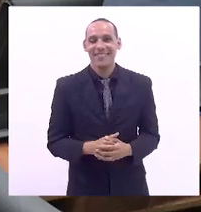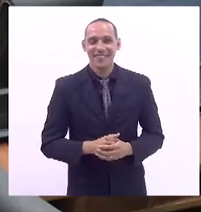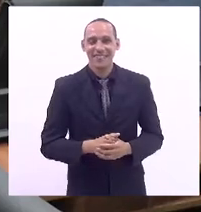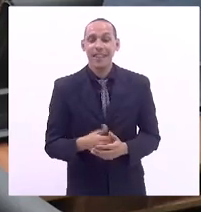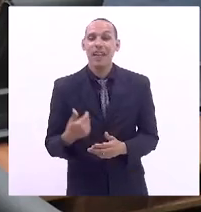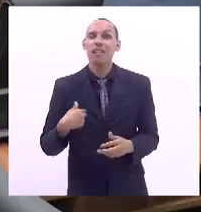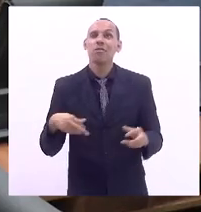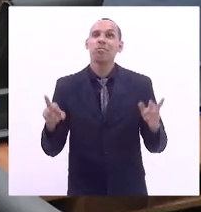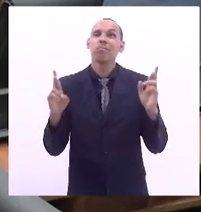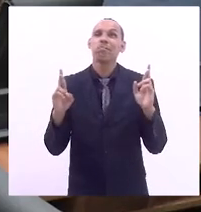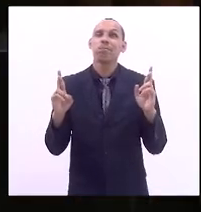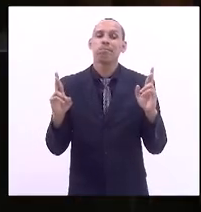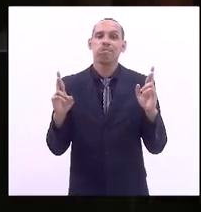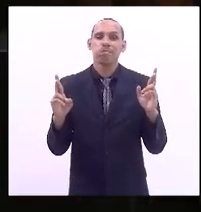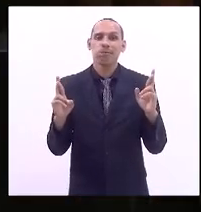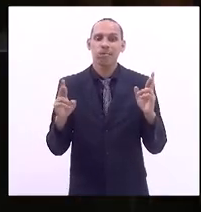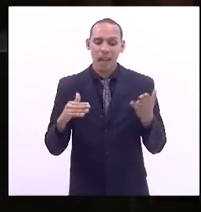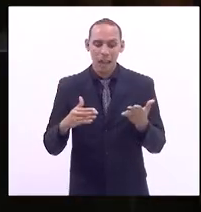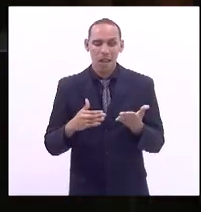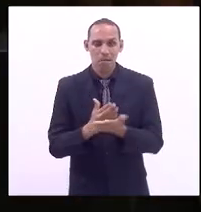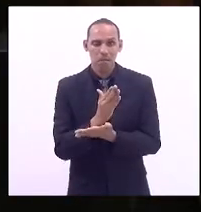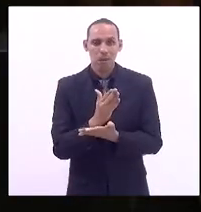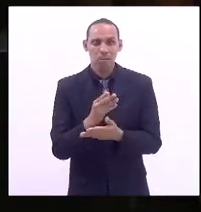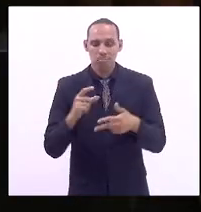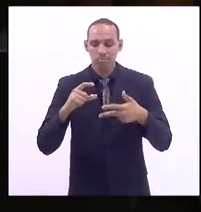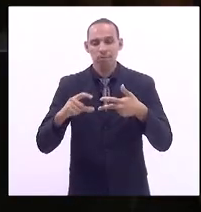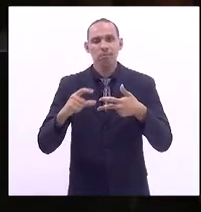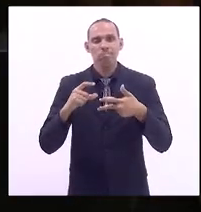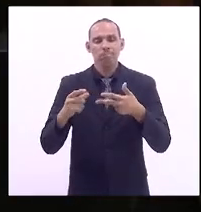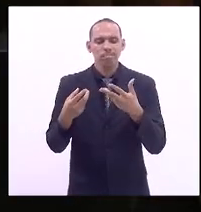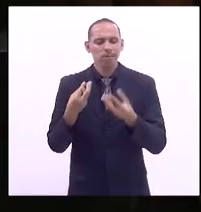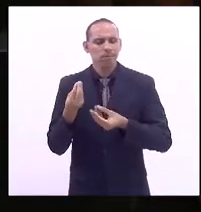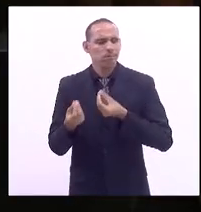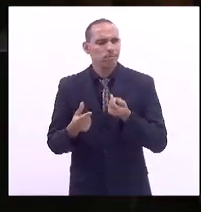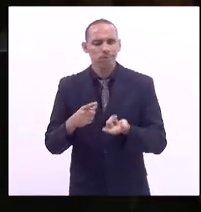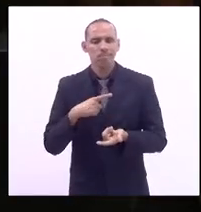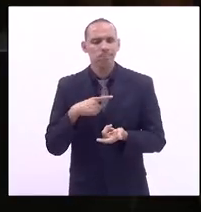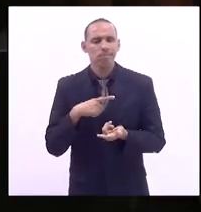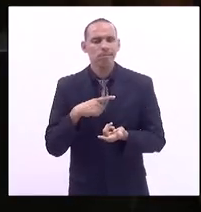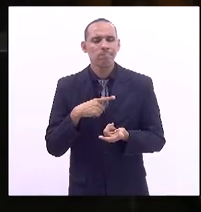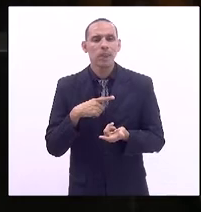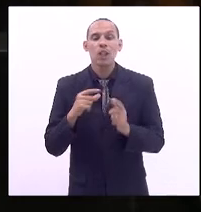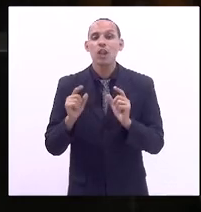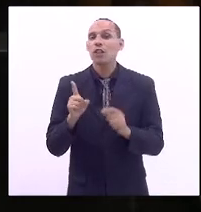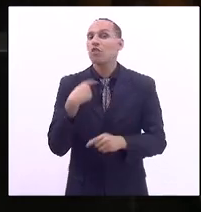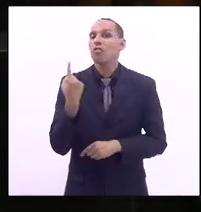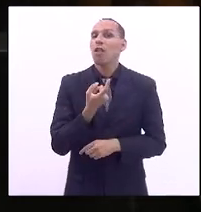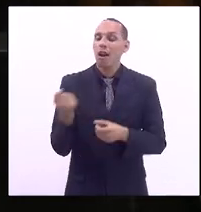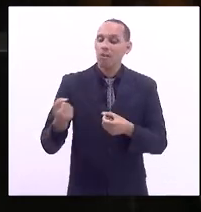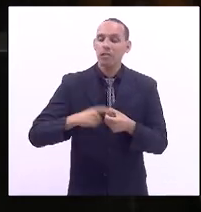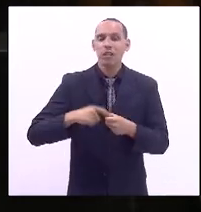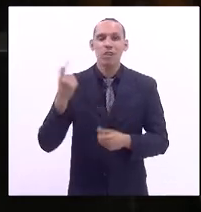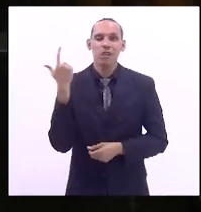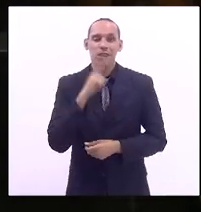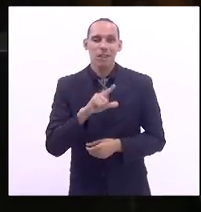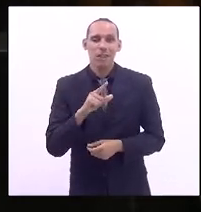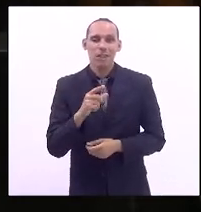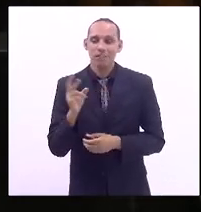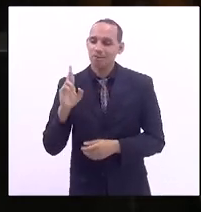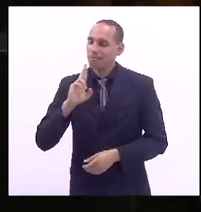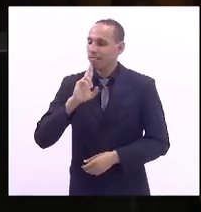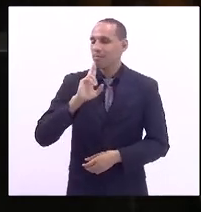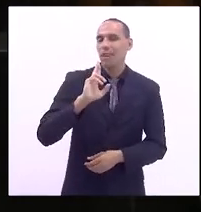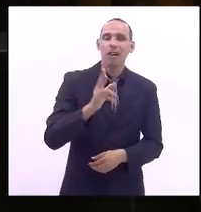e eu espero que com aprovação executivo tem essa sensibilidade e a gente consiga recuperar e dar uma resposta